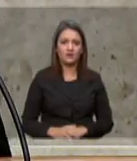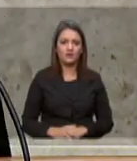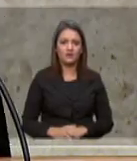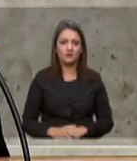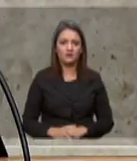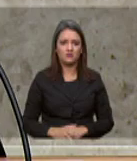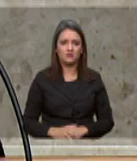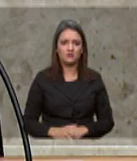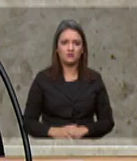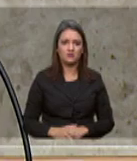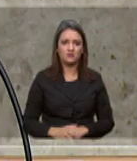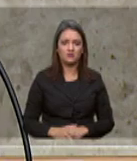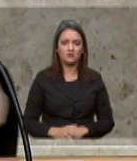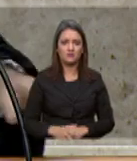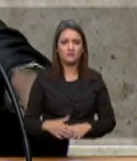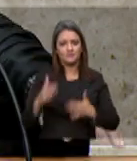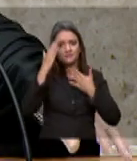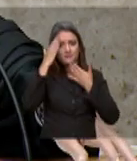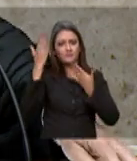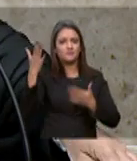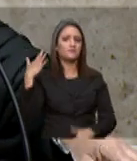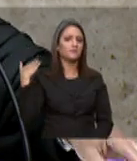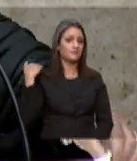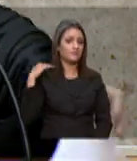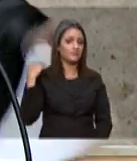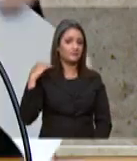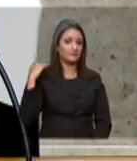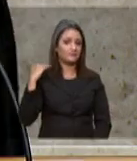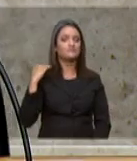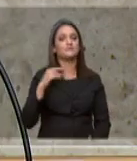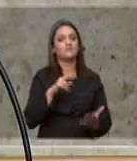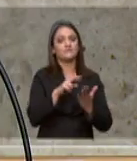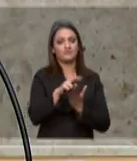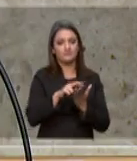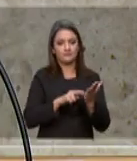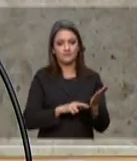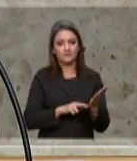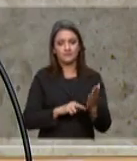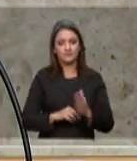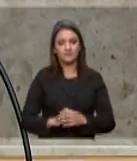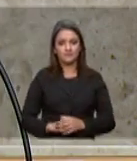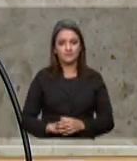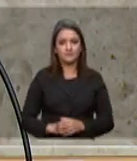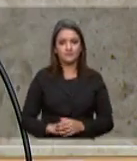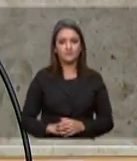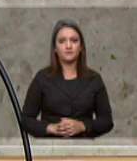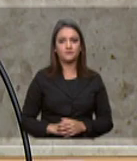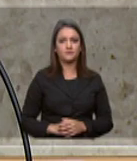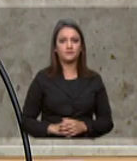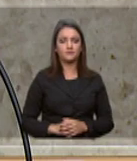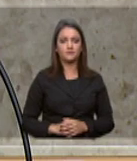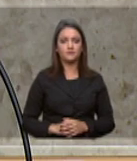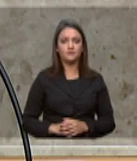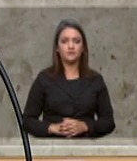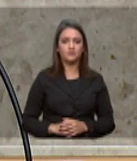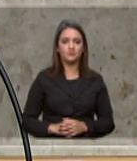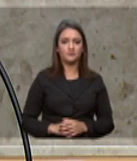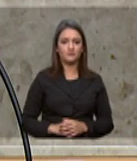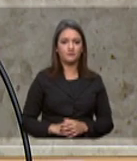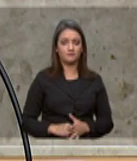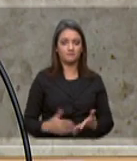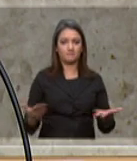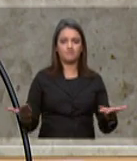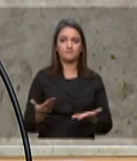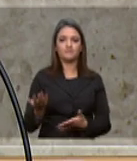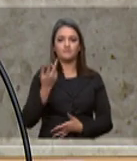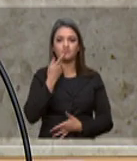Agradeço a Vossa Excelência, a ministra Carmen Lúcia, pelo relatório. Ao centro da mesa, o ministro Luiz Fux, presidente do STF.